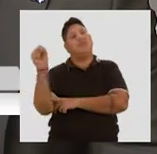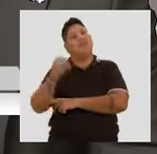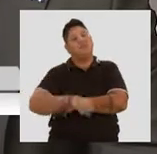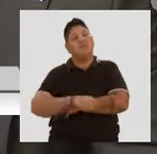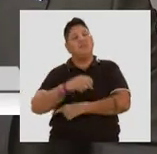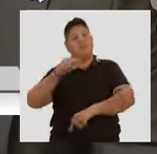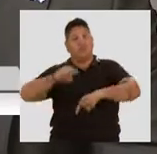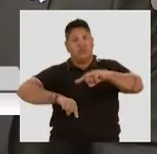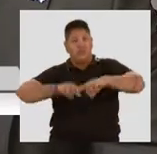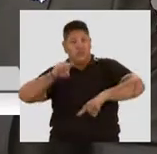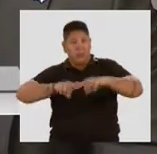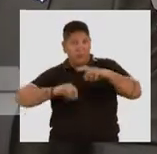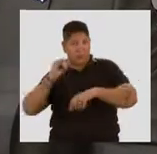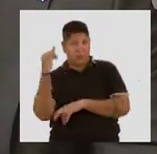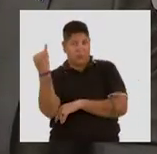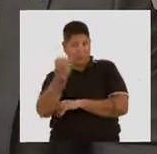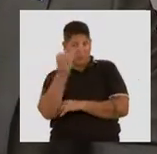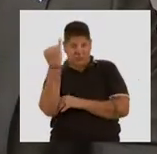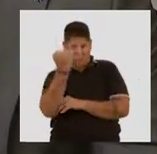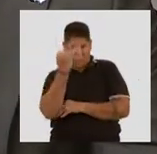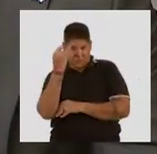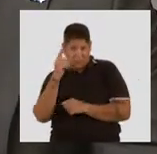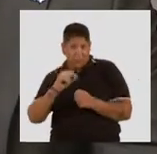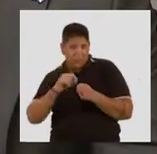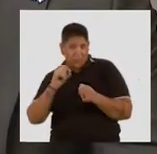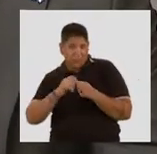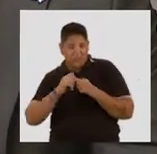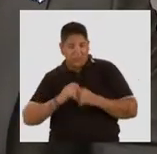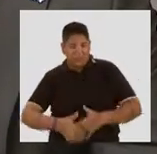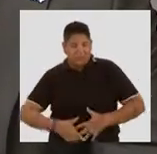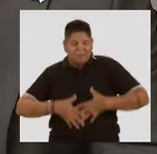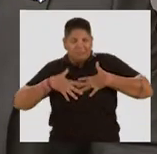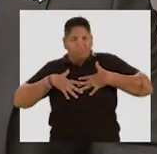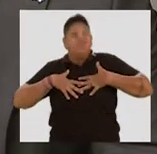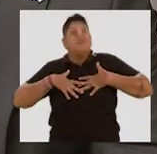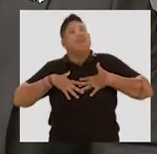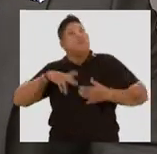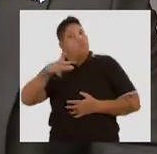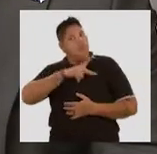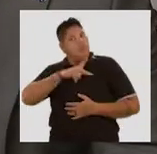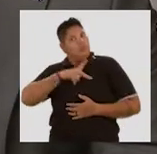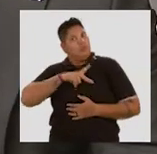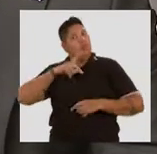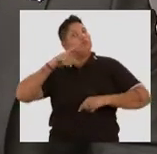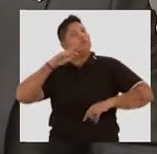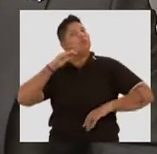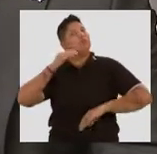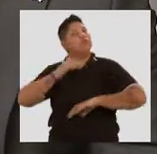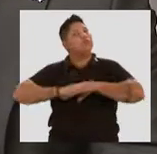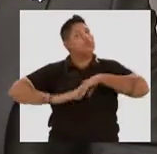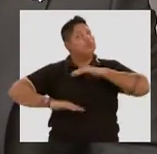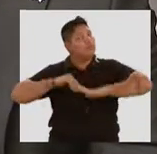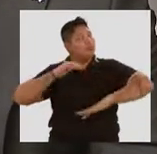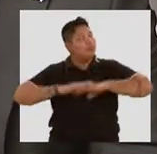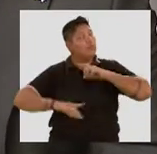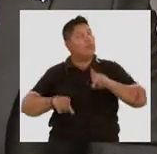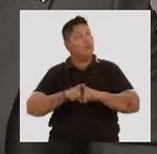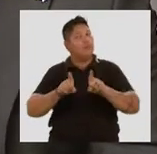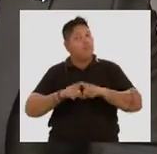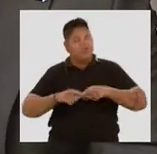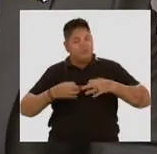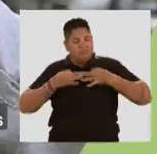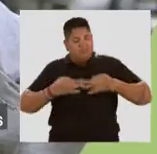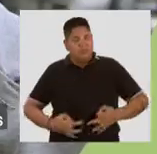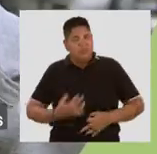é sim um instrumento importantíssimo de realização pessoal, profissional e também um instrumento de dignificação